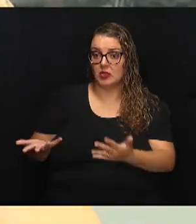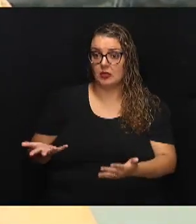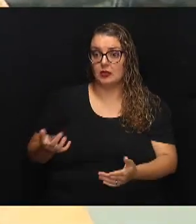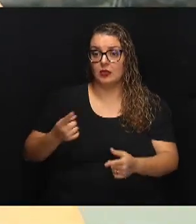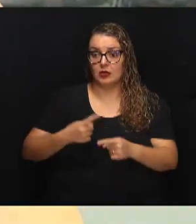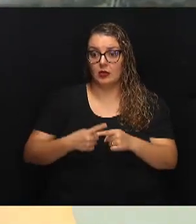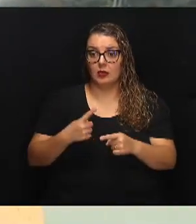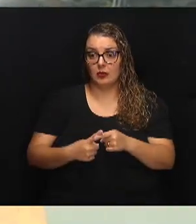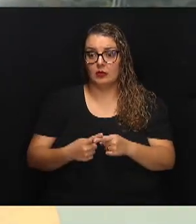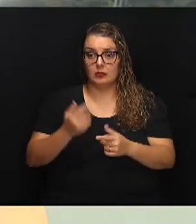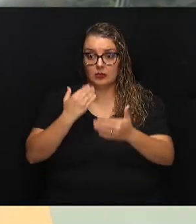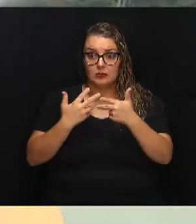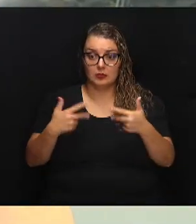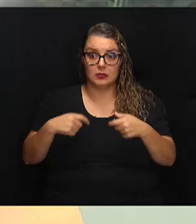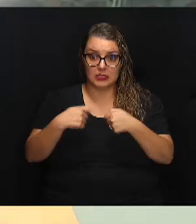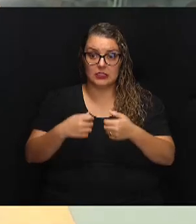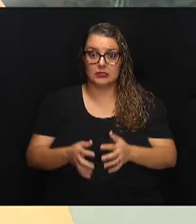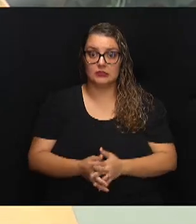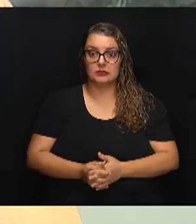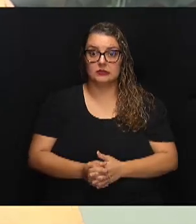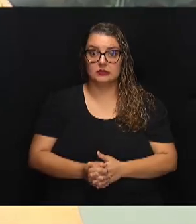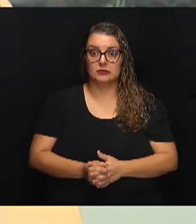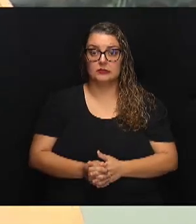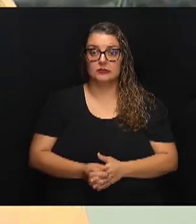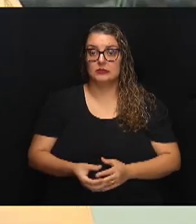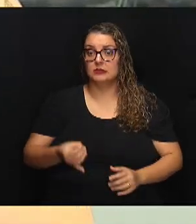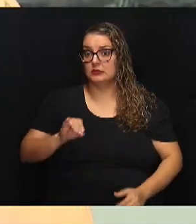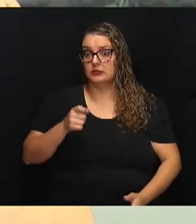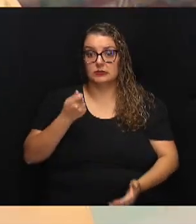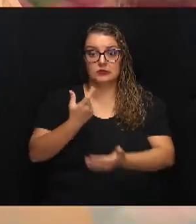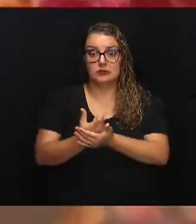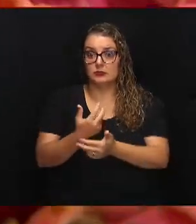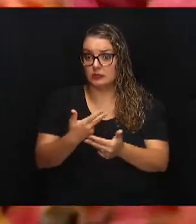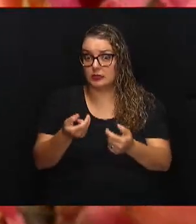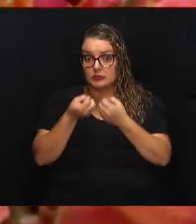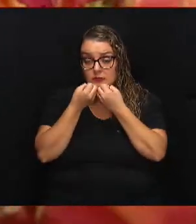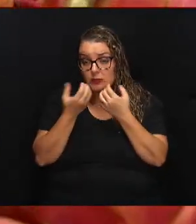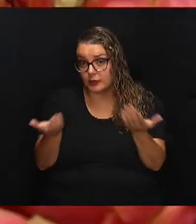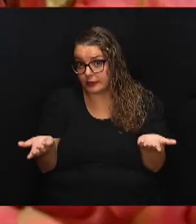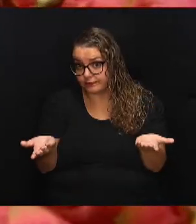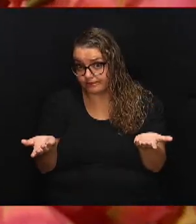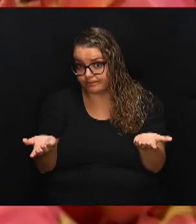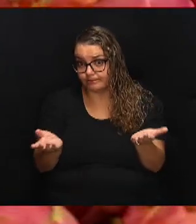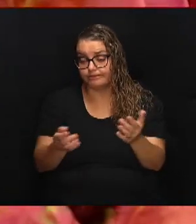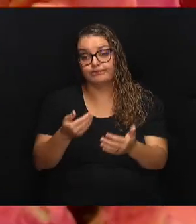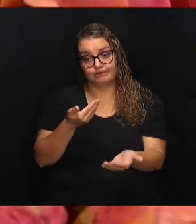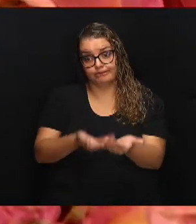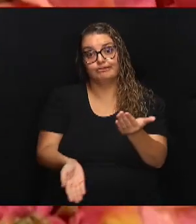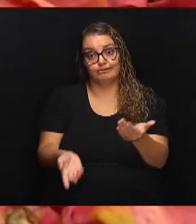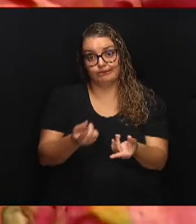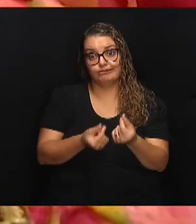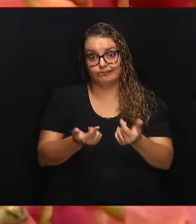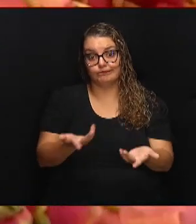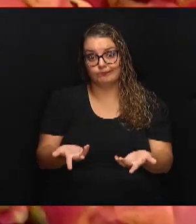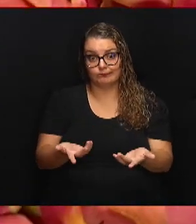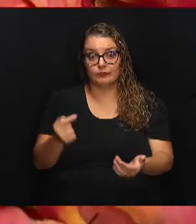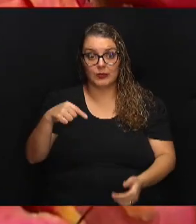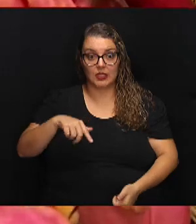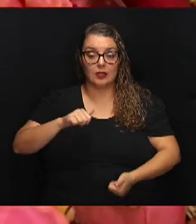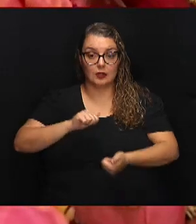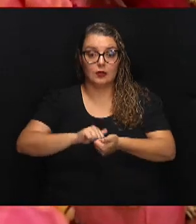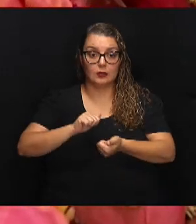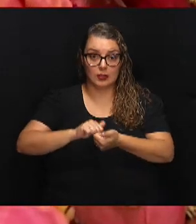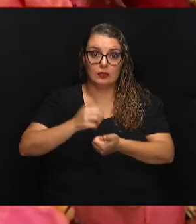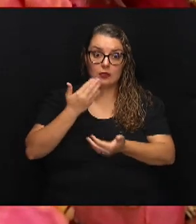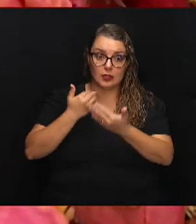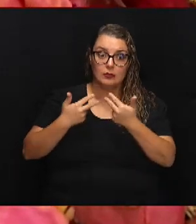gente tem que consumir. Se você não compra uma coisa boa, é desperdício. E aqui a qualidade dos alimentos